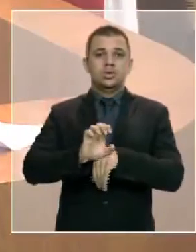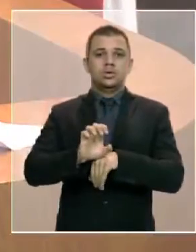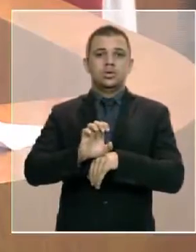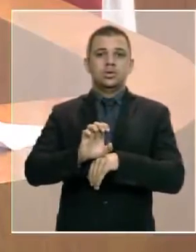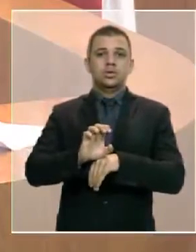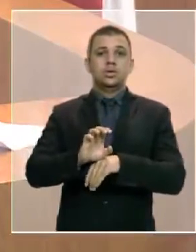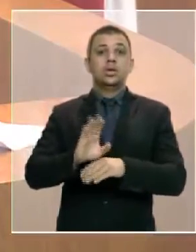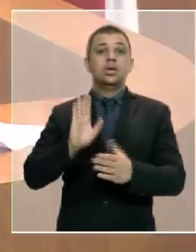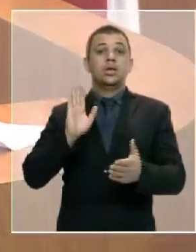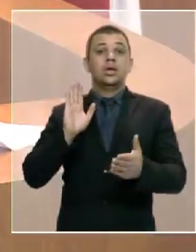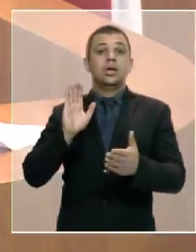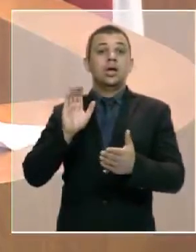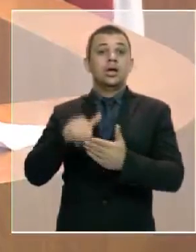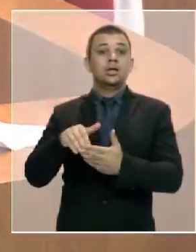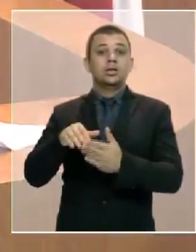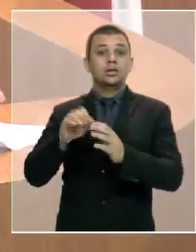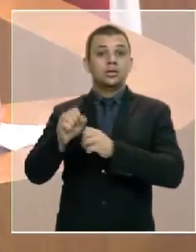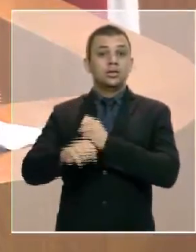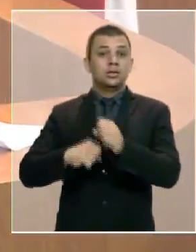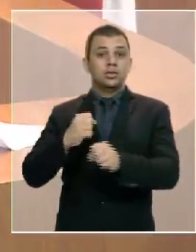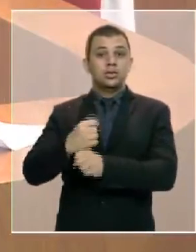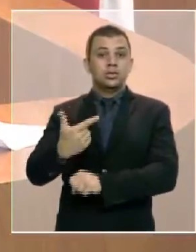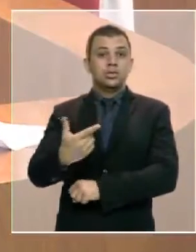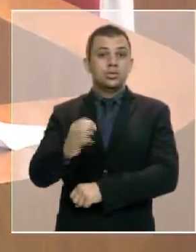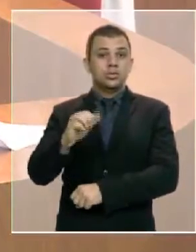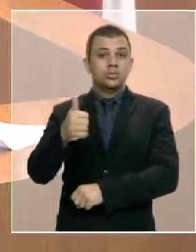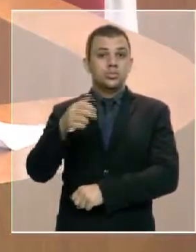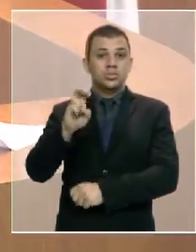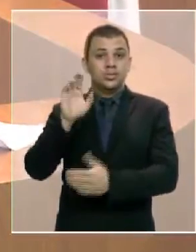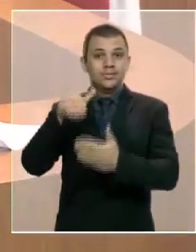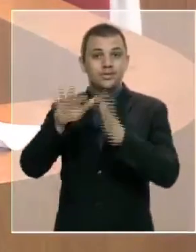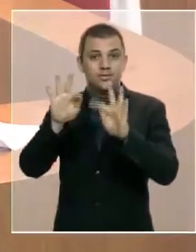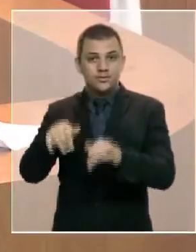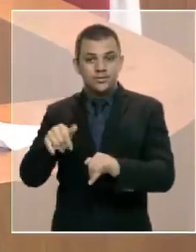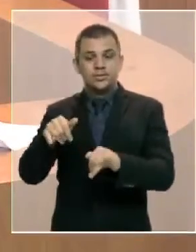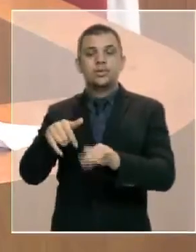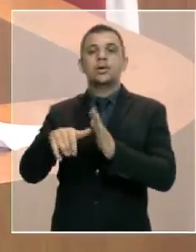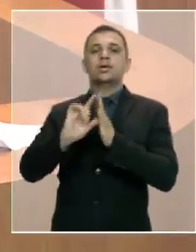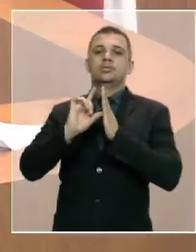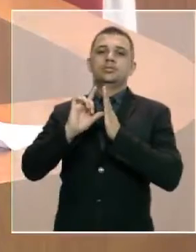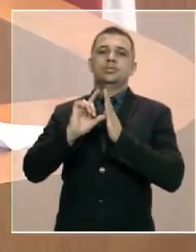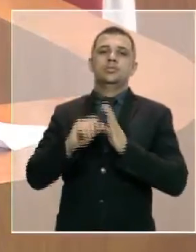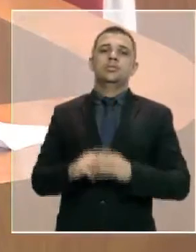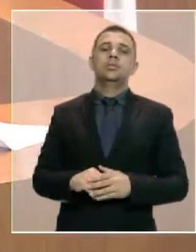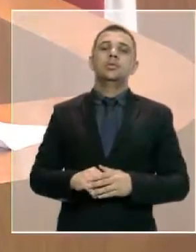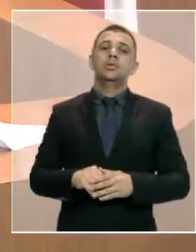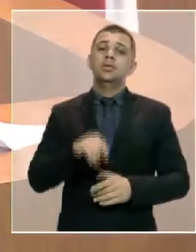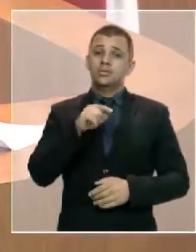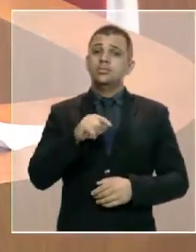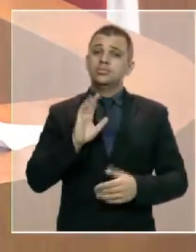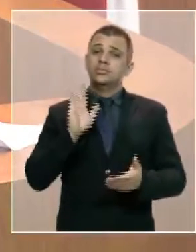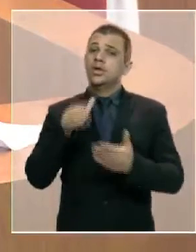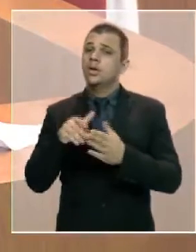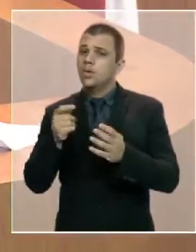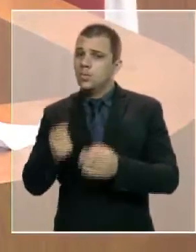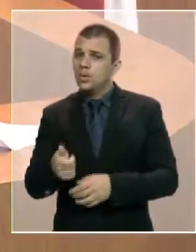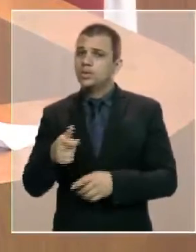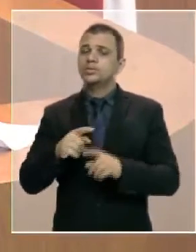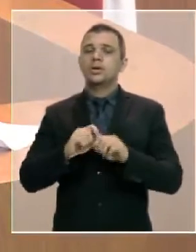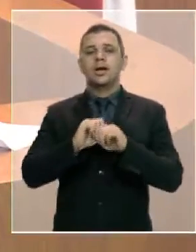financeiro de 2015. E aqui é bem claro, para onde foi o recurso da minha emenda que foi aprovada no ano